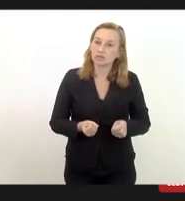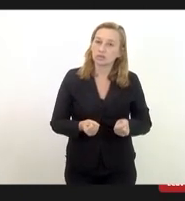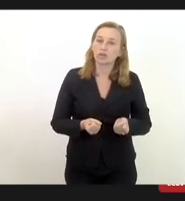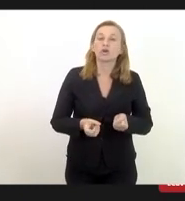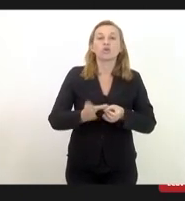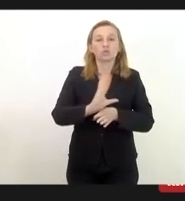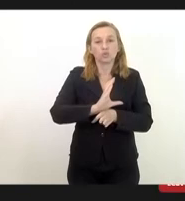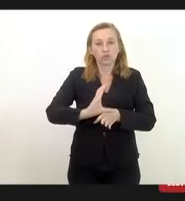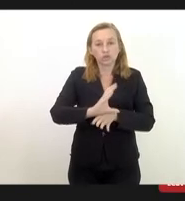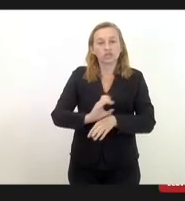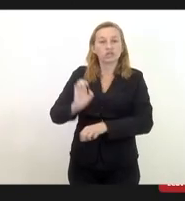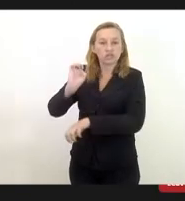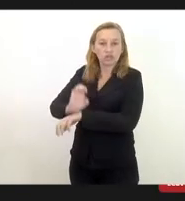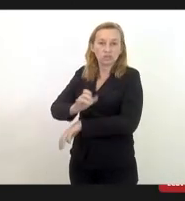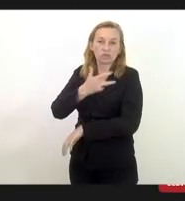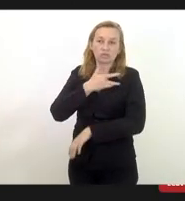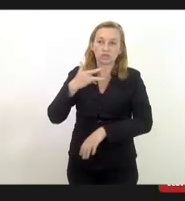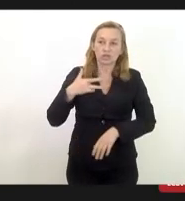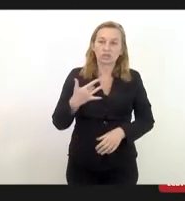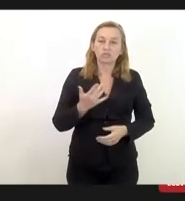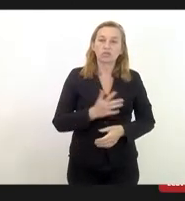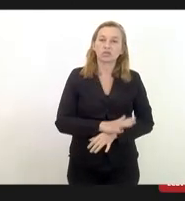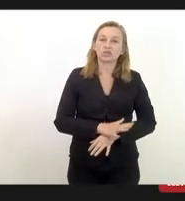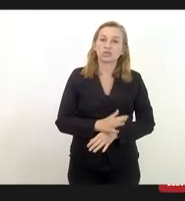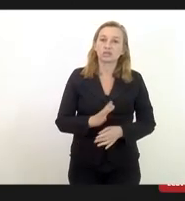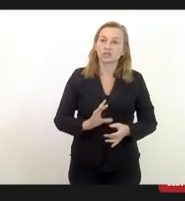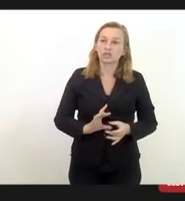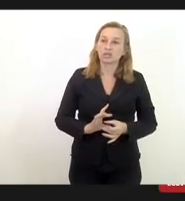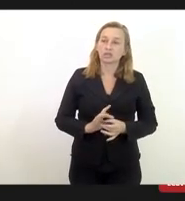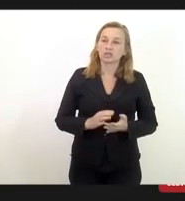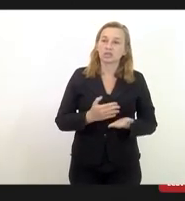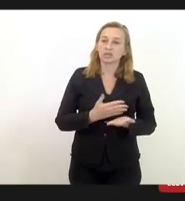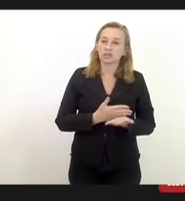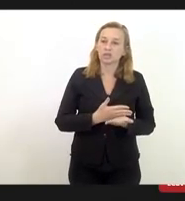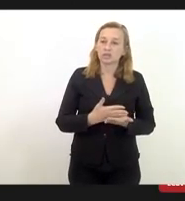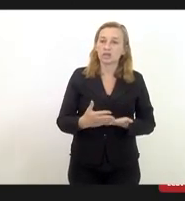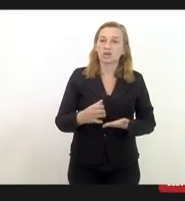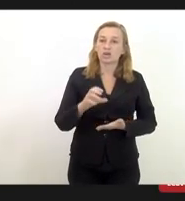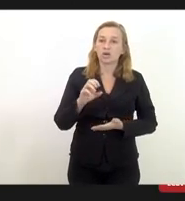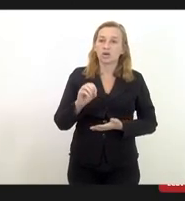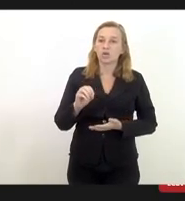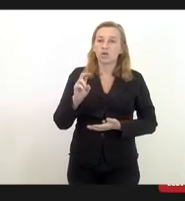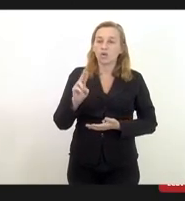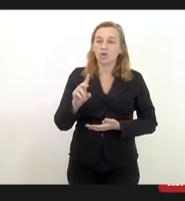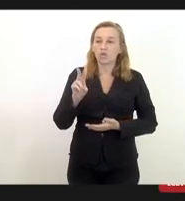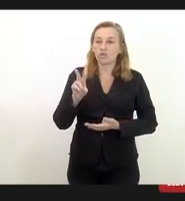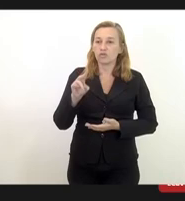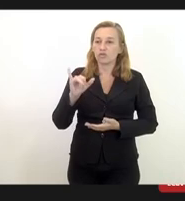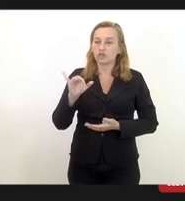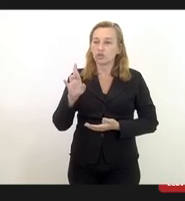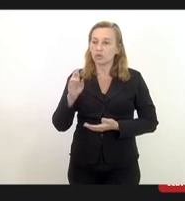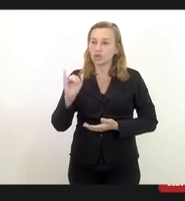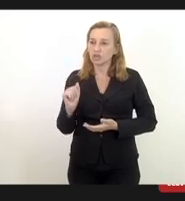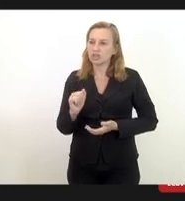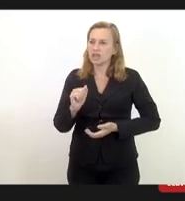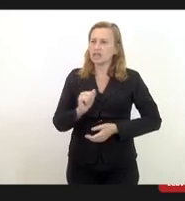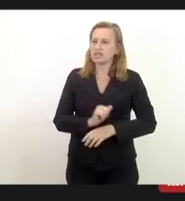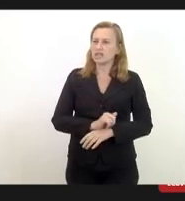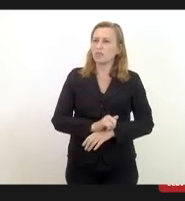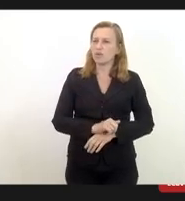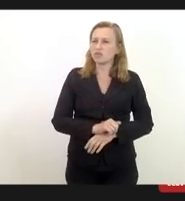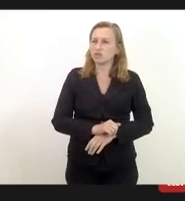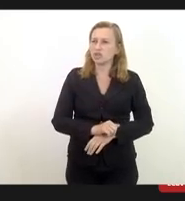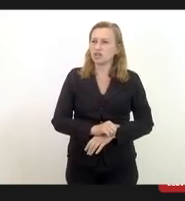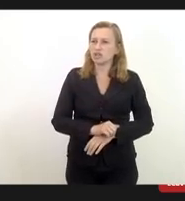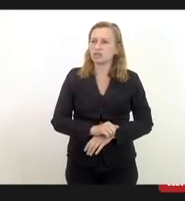Conselho Estadual de Saúde uma ouvidoria, dentro do Conselho Estadual de Saúde, para